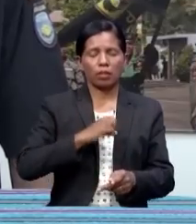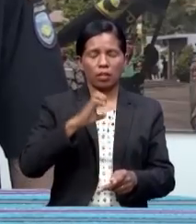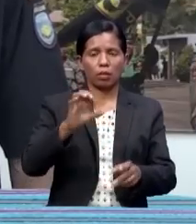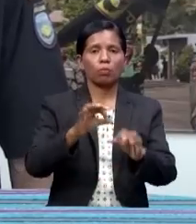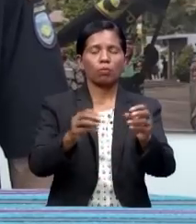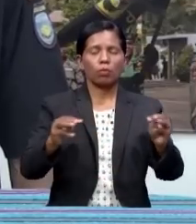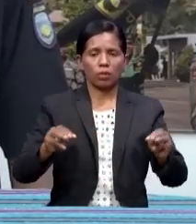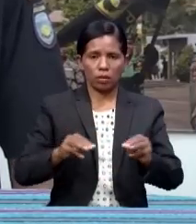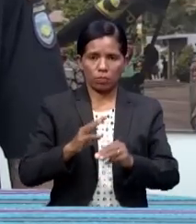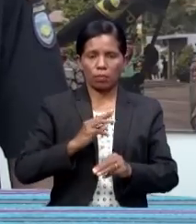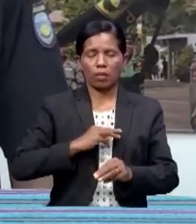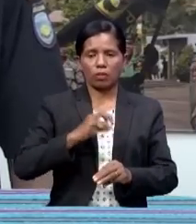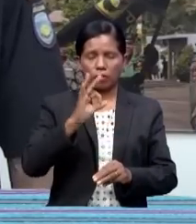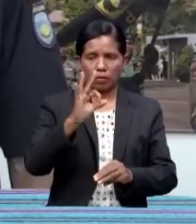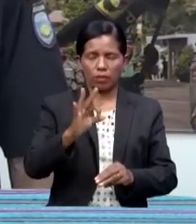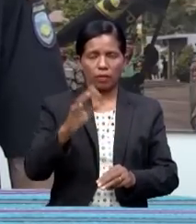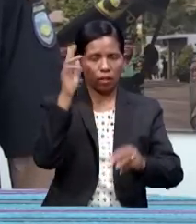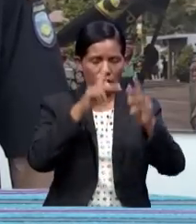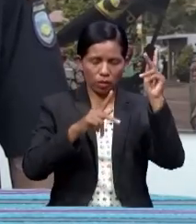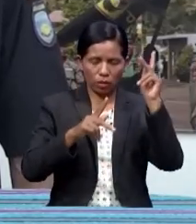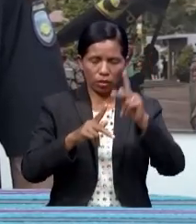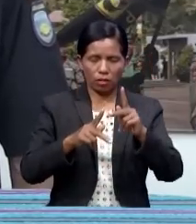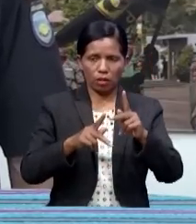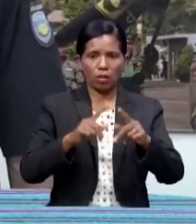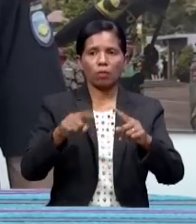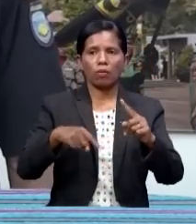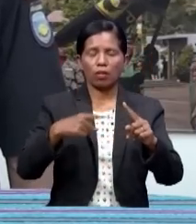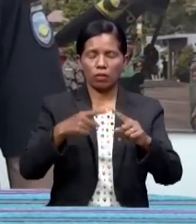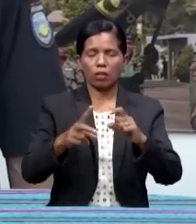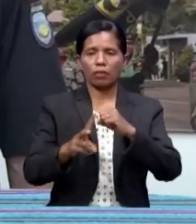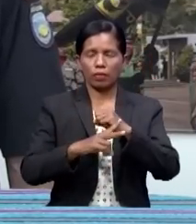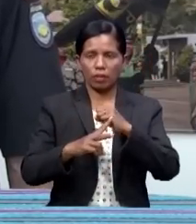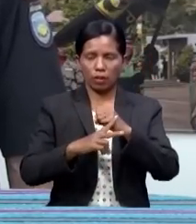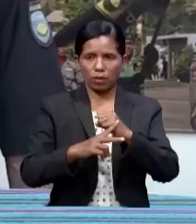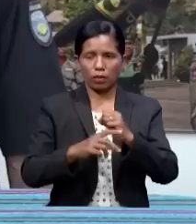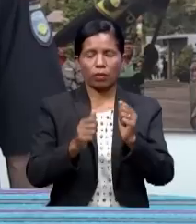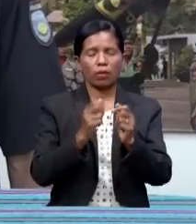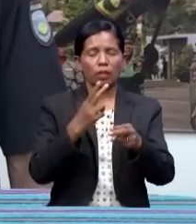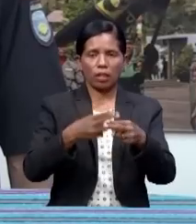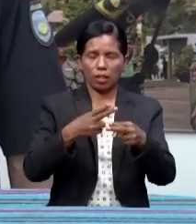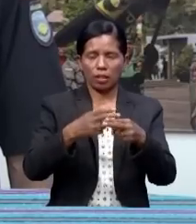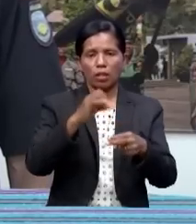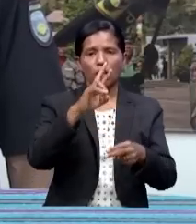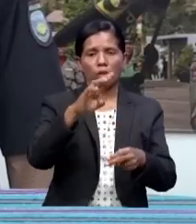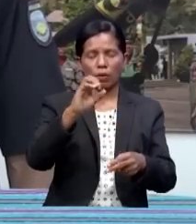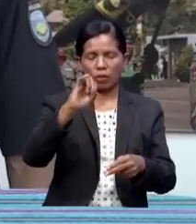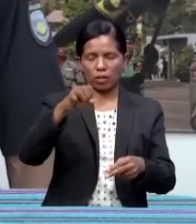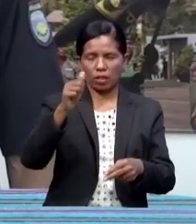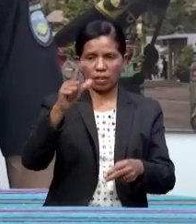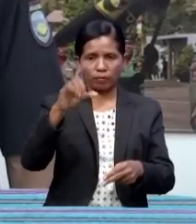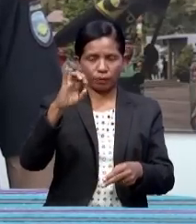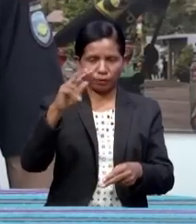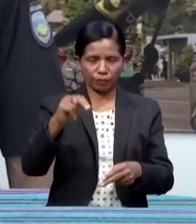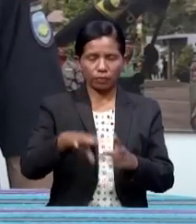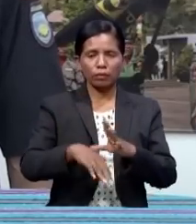Manufahi. Caso também acontece, o engenheiro vítima com identidade Rosalina Clara, saiu